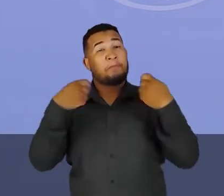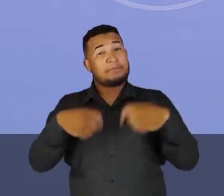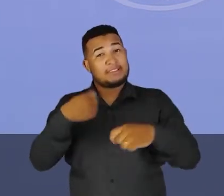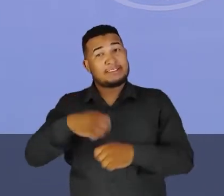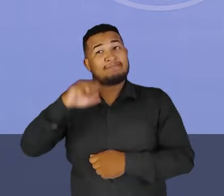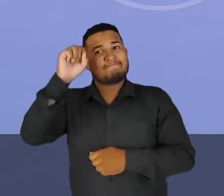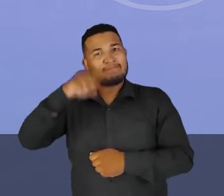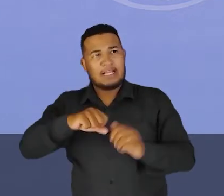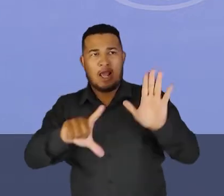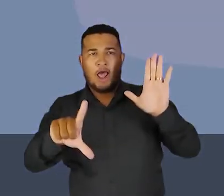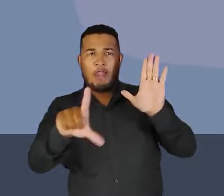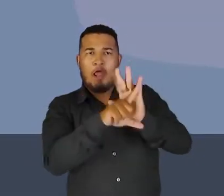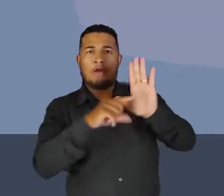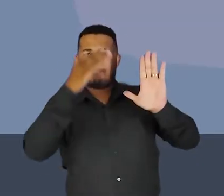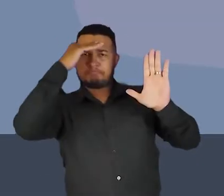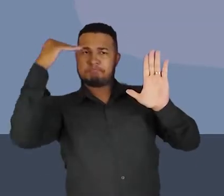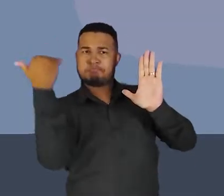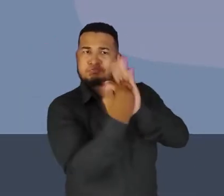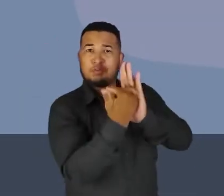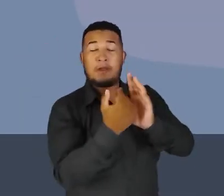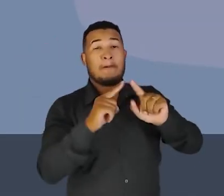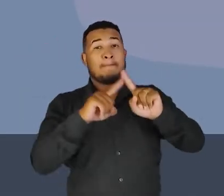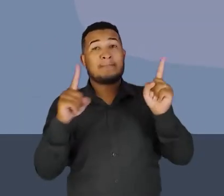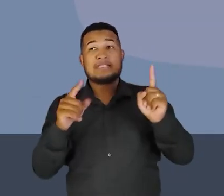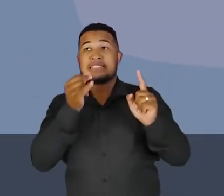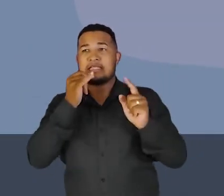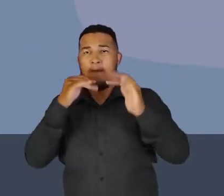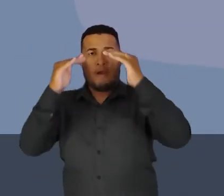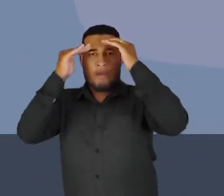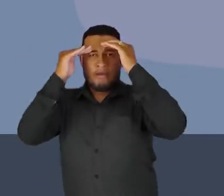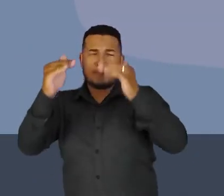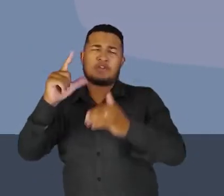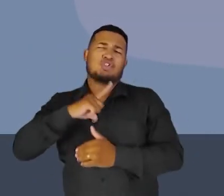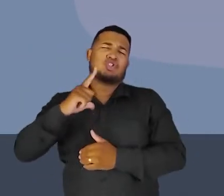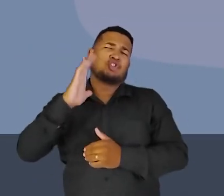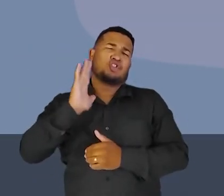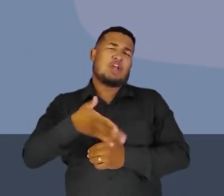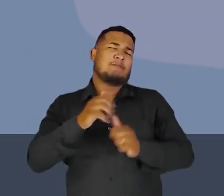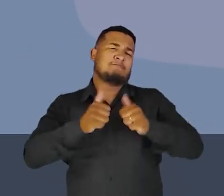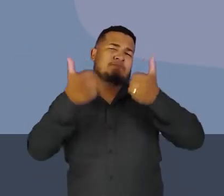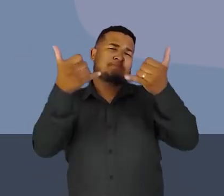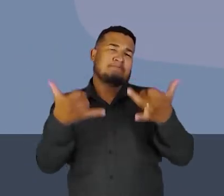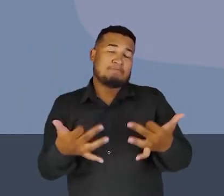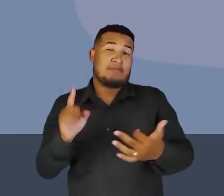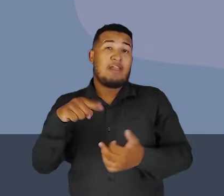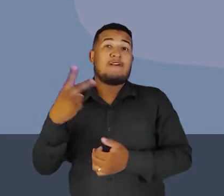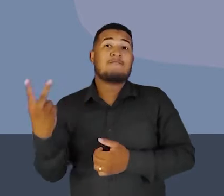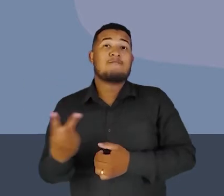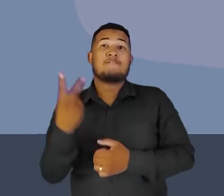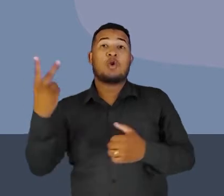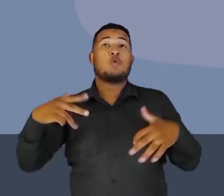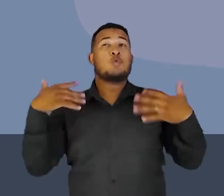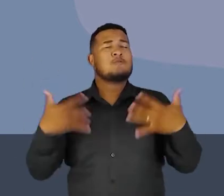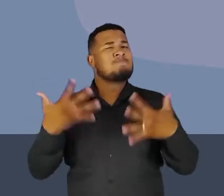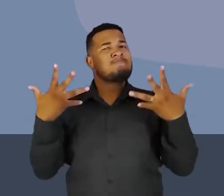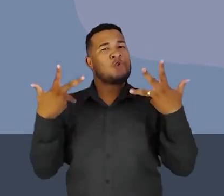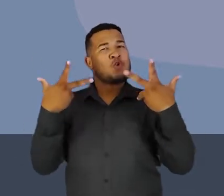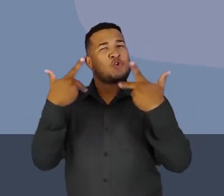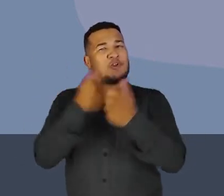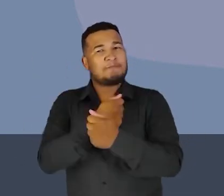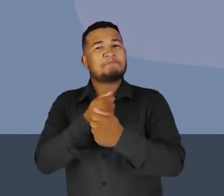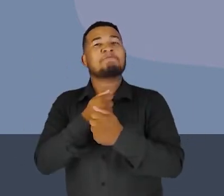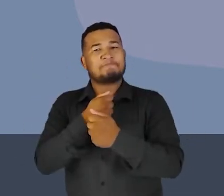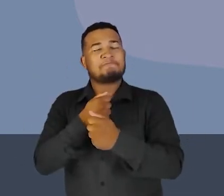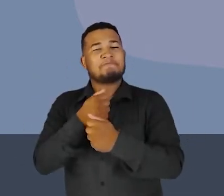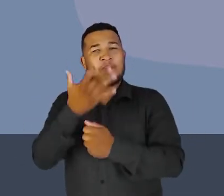sim cumprir com a lei, mas é claro, o respeito, como eu já disse antes, é um dos valores mais bonitos que a